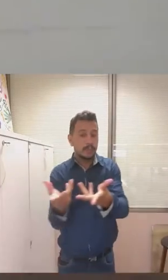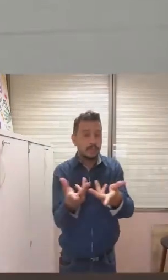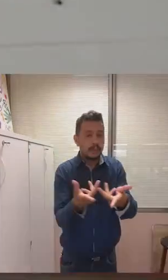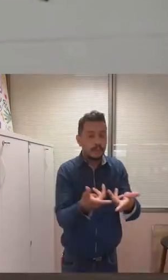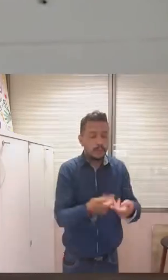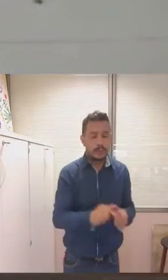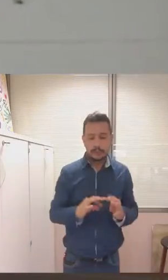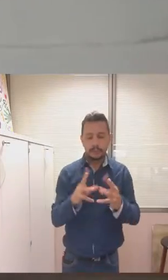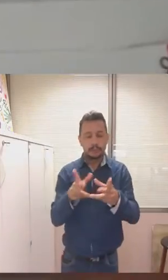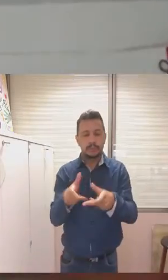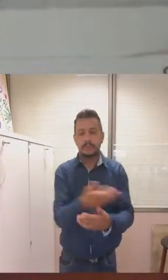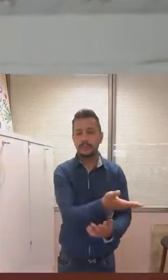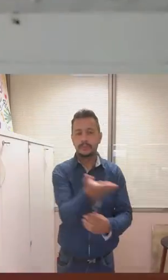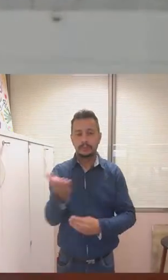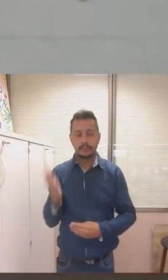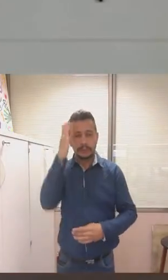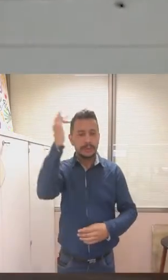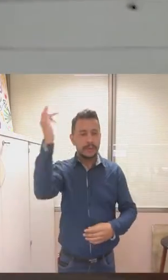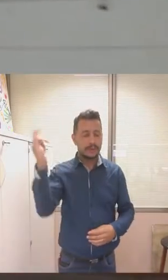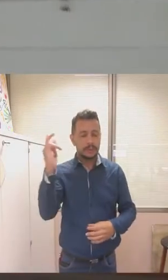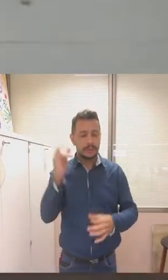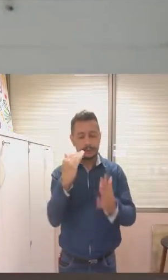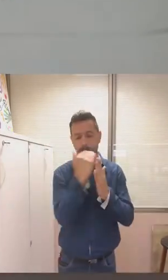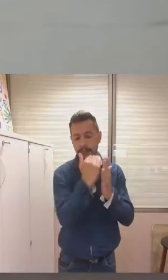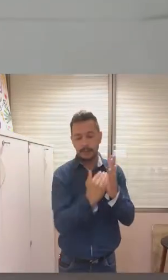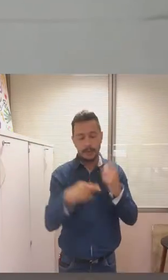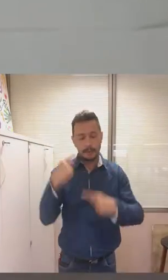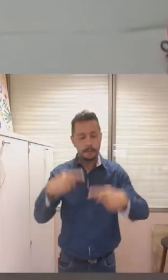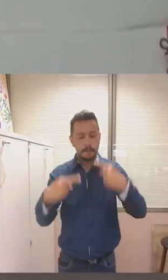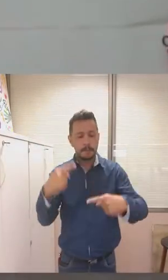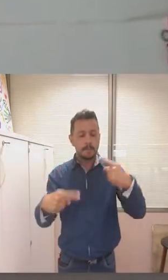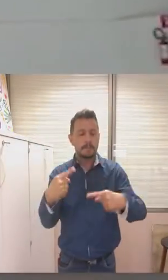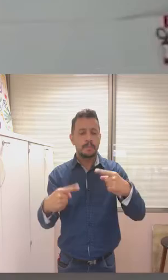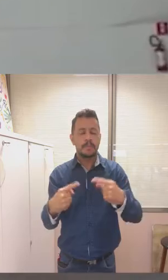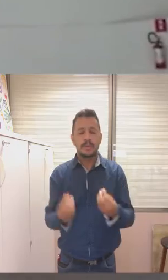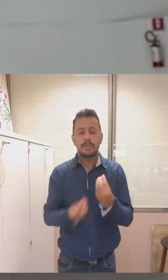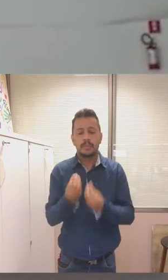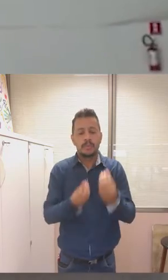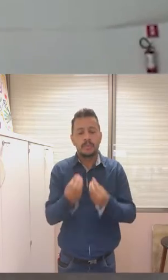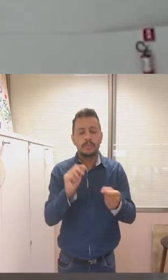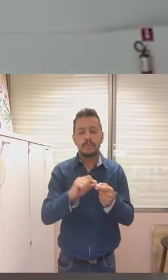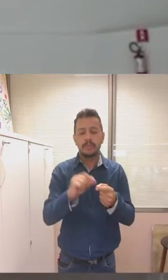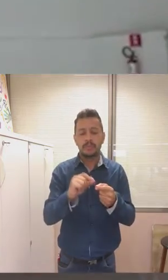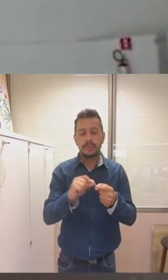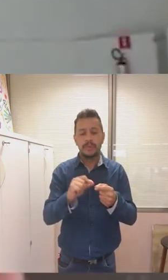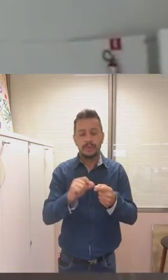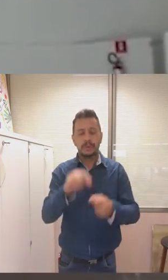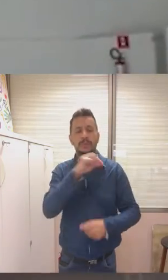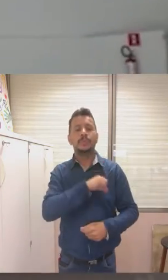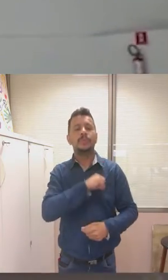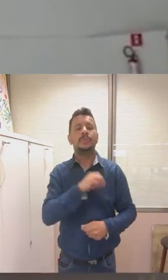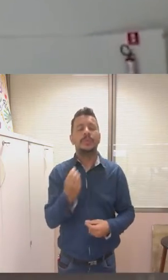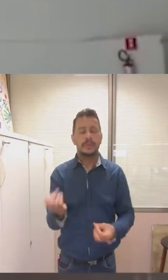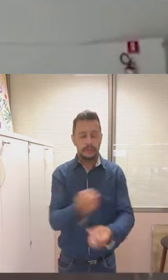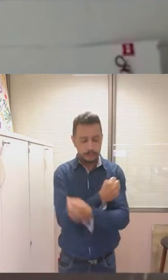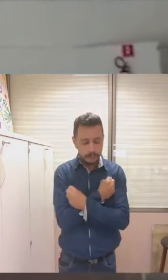amanhã para a gente debater e tirar as estratégias de como nós vamos caminhar na nossa campanha salarial um